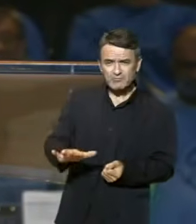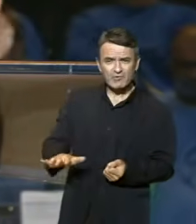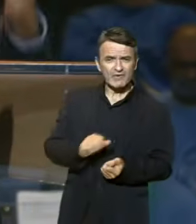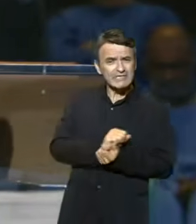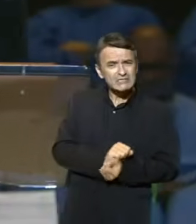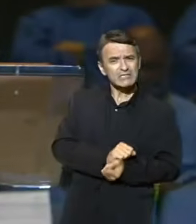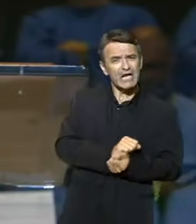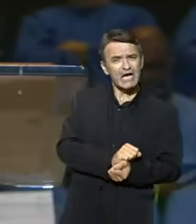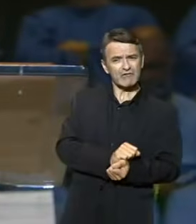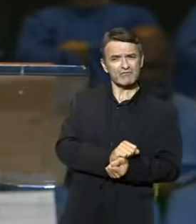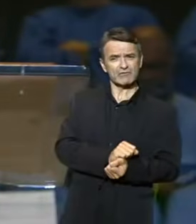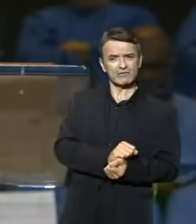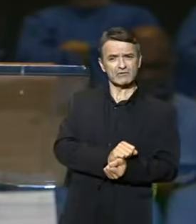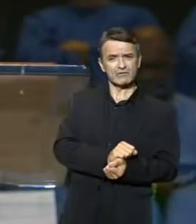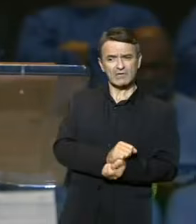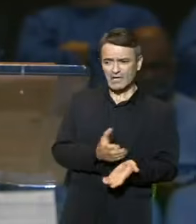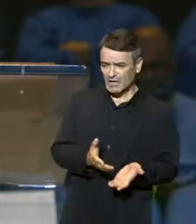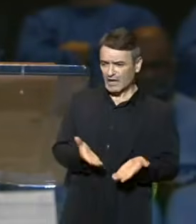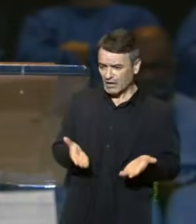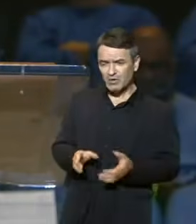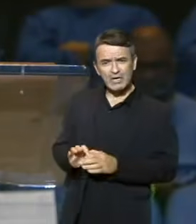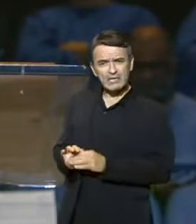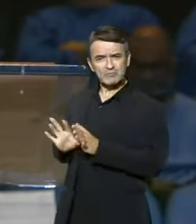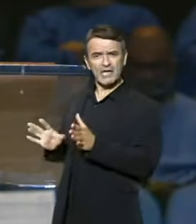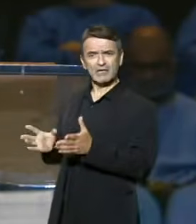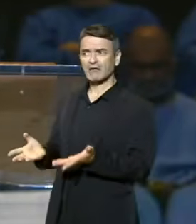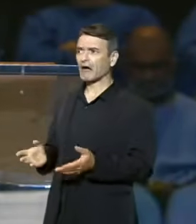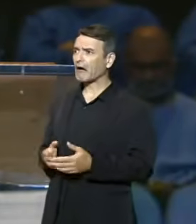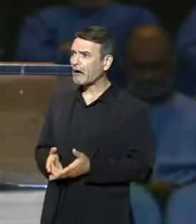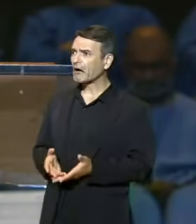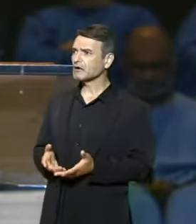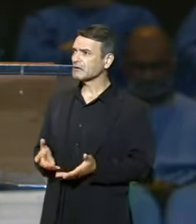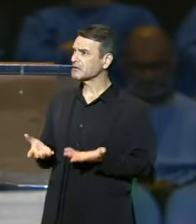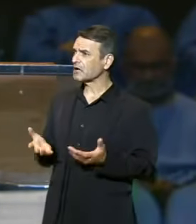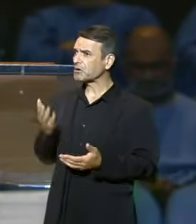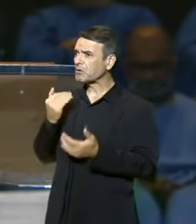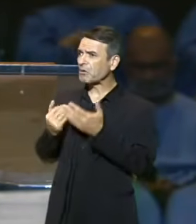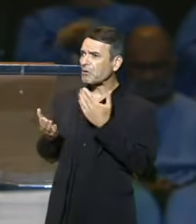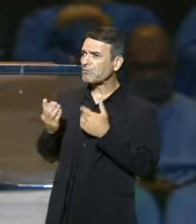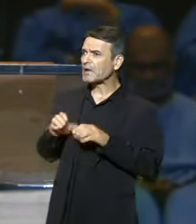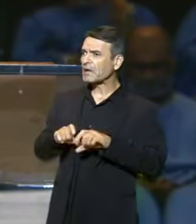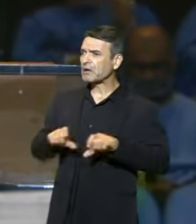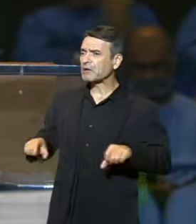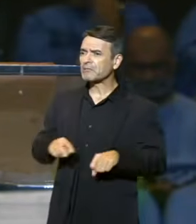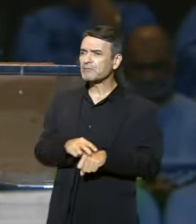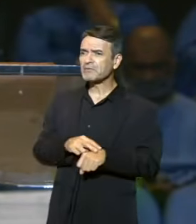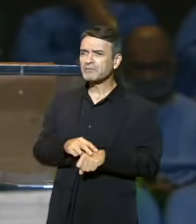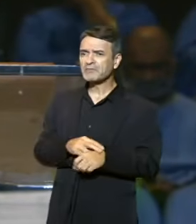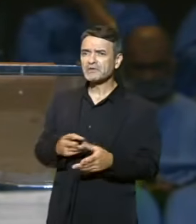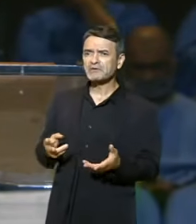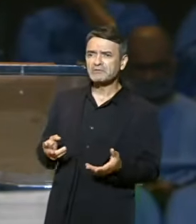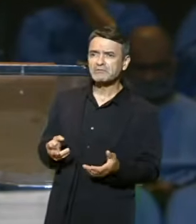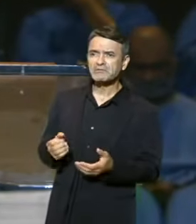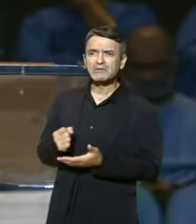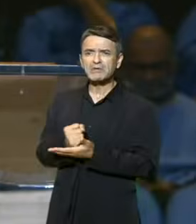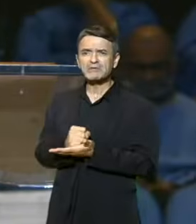mas agora está com saudade de comer melão, pepino, cebola e até alho.